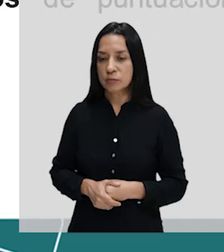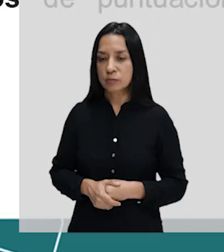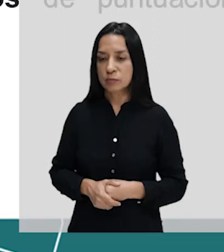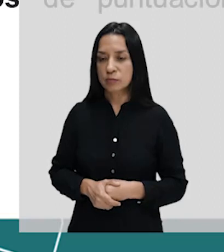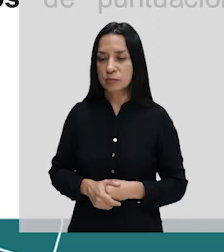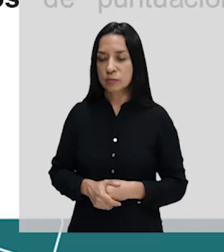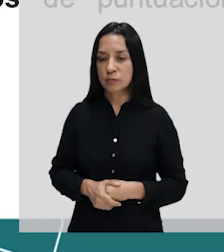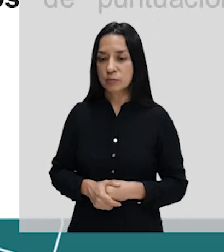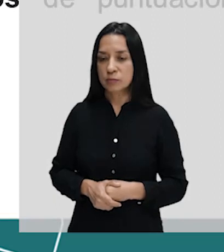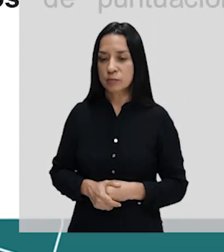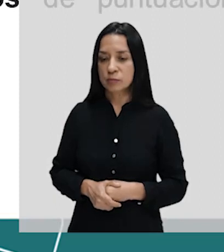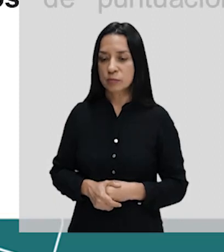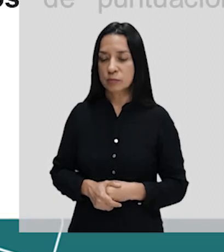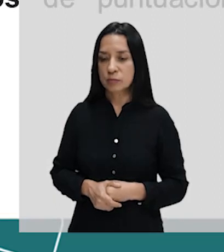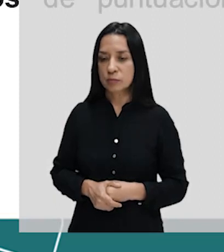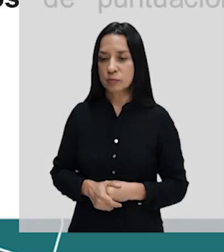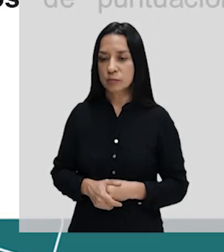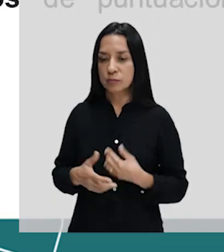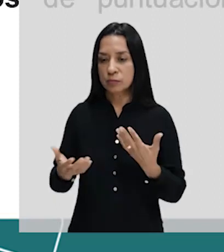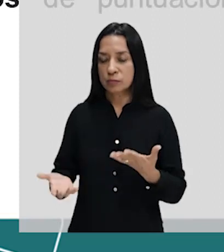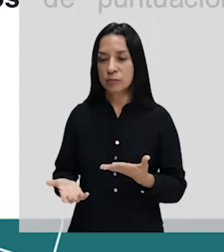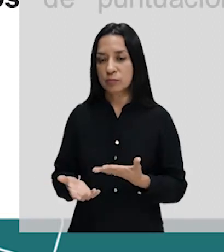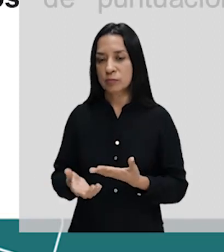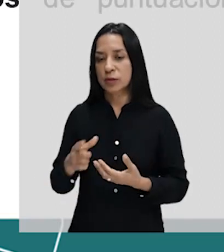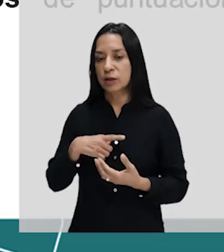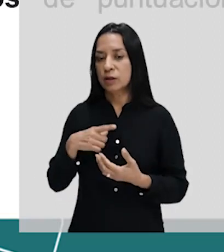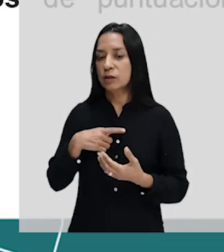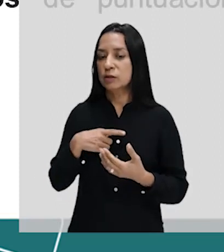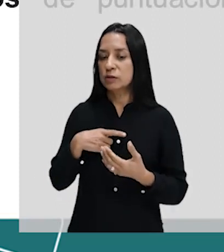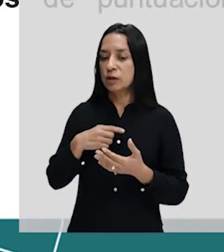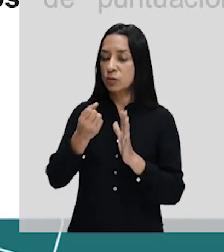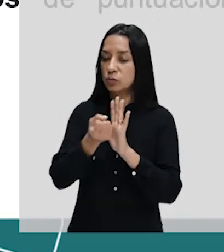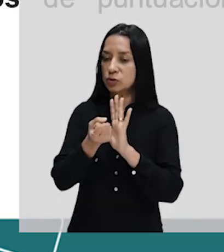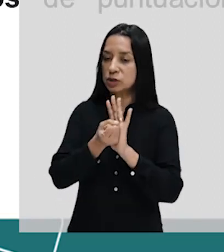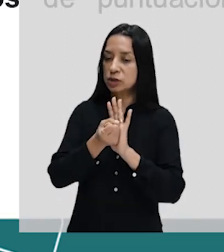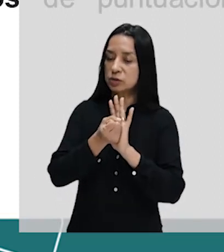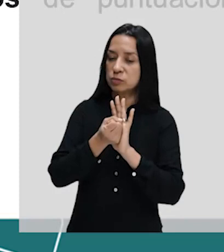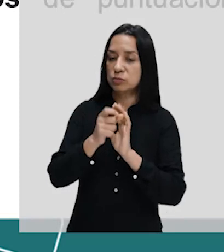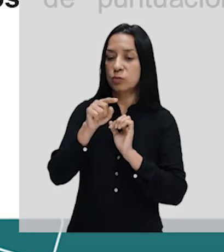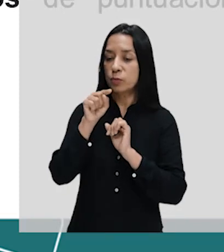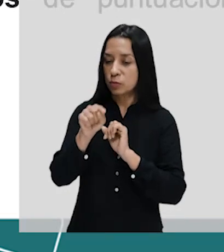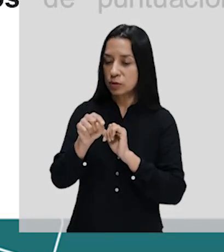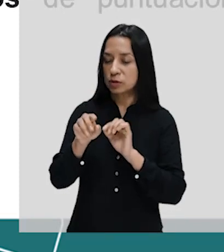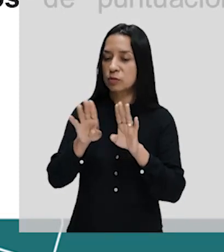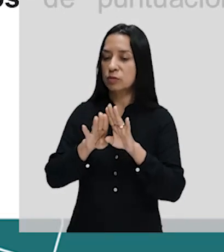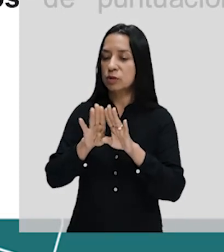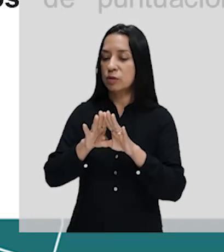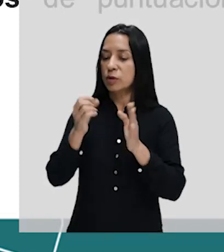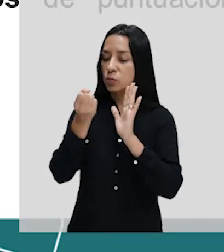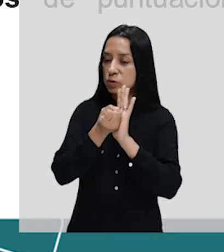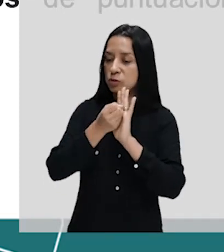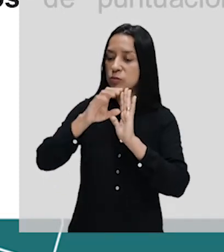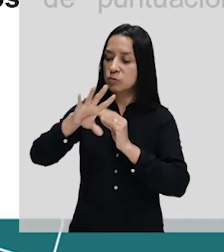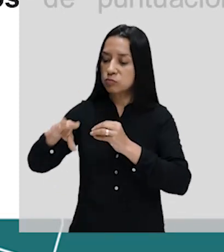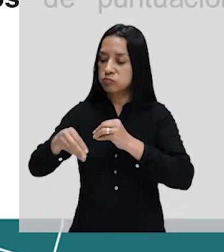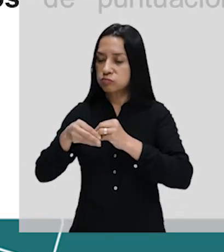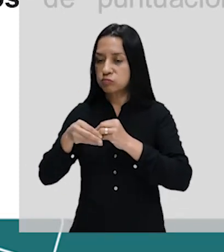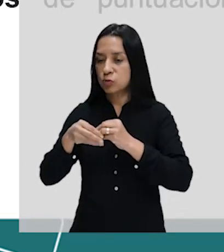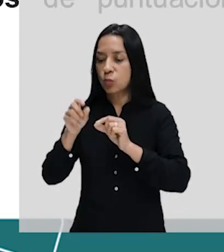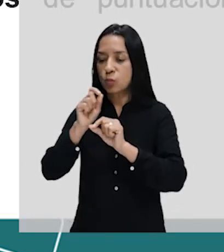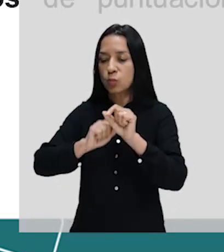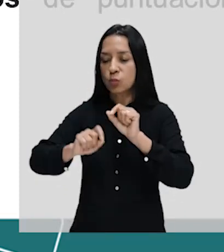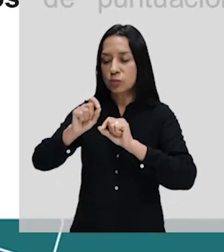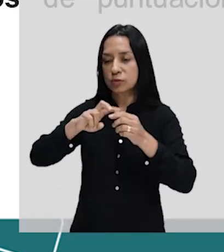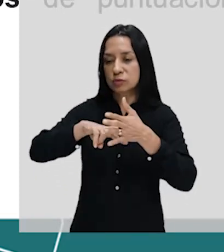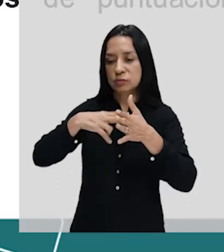signos auxiliares, tá? Então, eu tenho os signos de pontuação e os signos auxiliares. E o que são esses signos